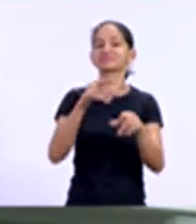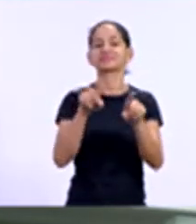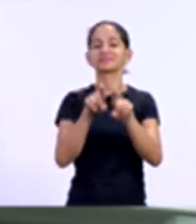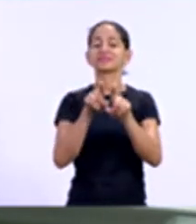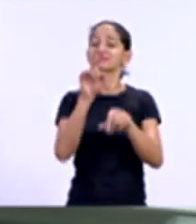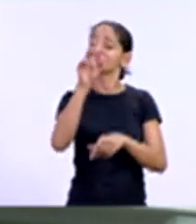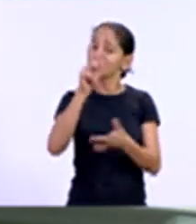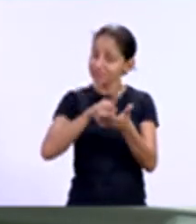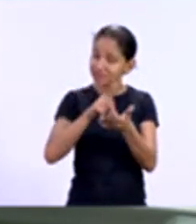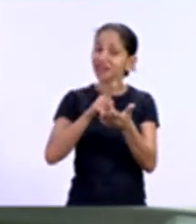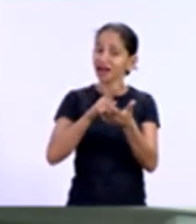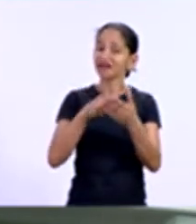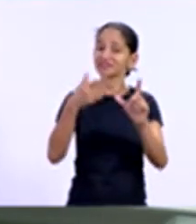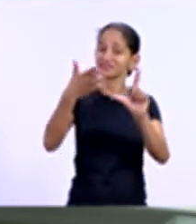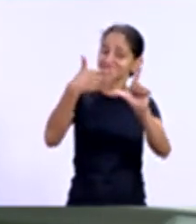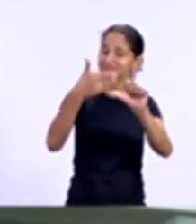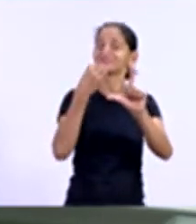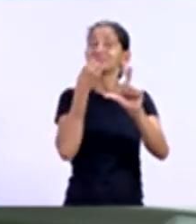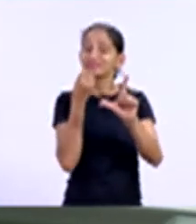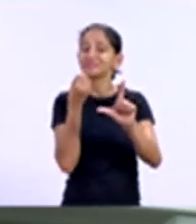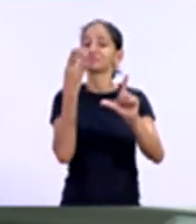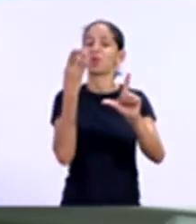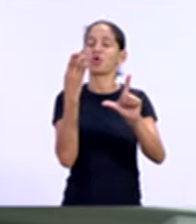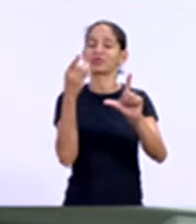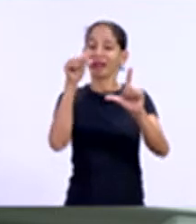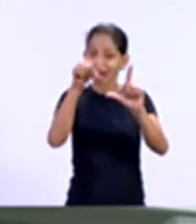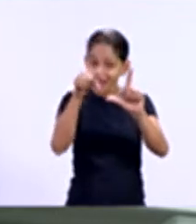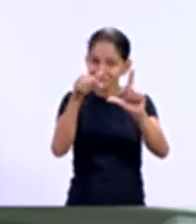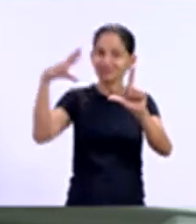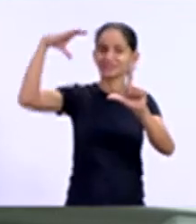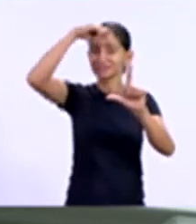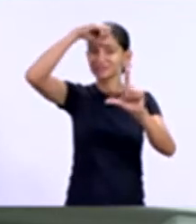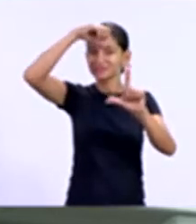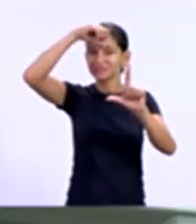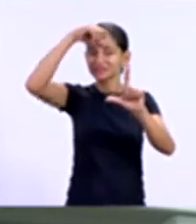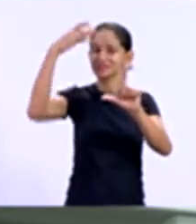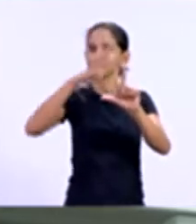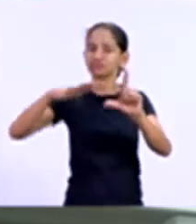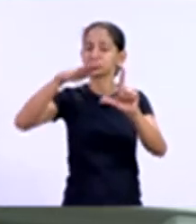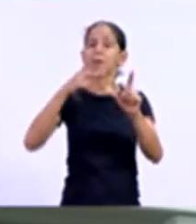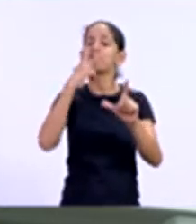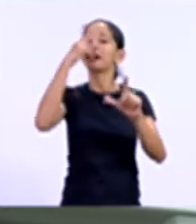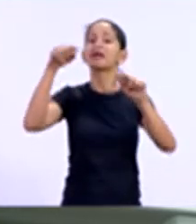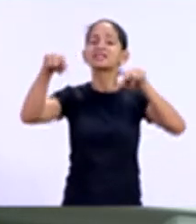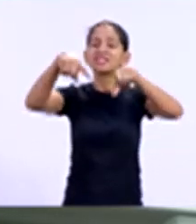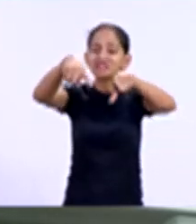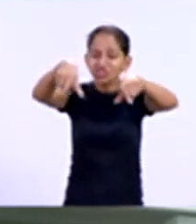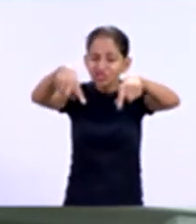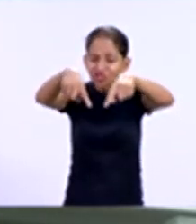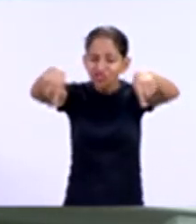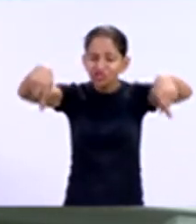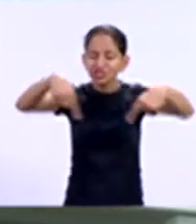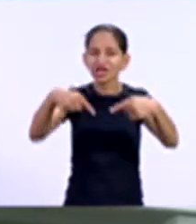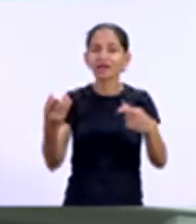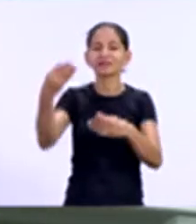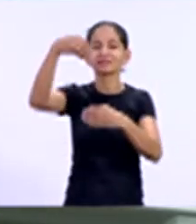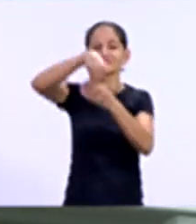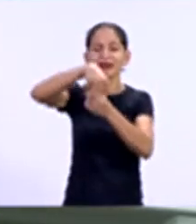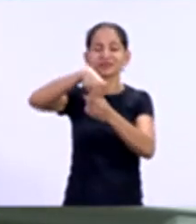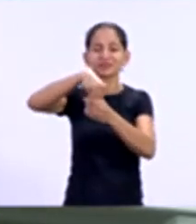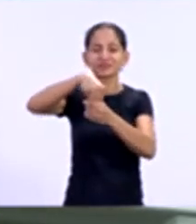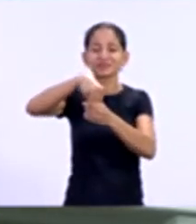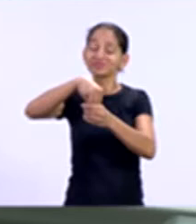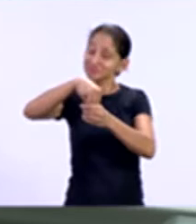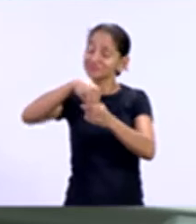por isso que ele é um ambiente de aprendizagem. É uma sala de aula, só que uma sala de aula virtual, que